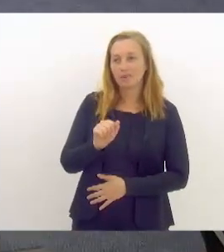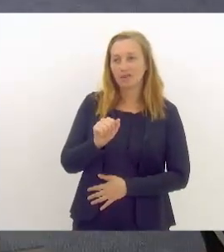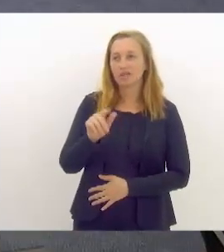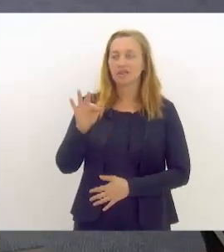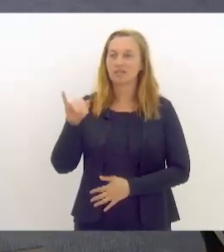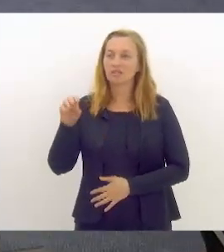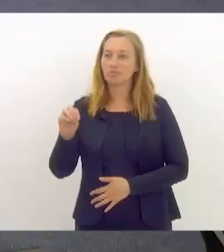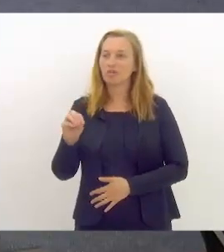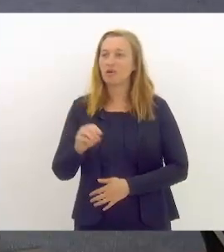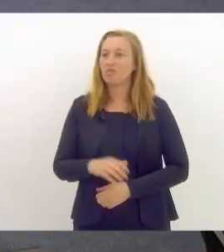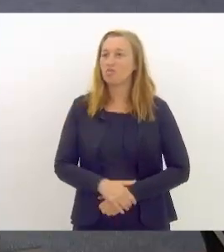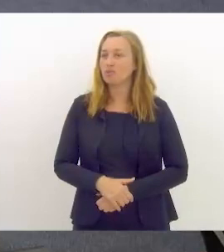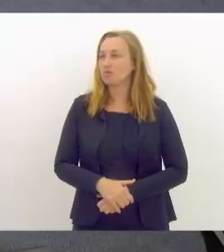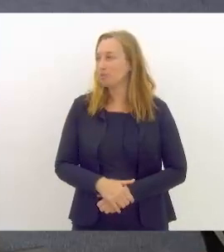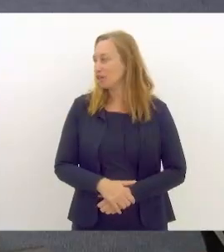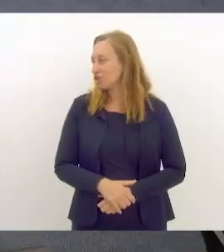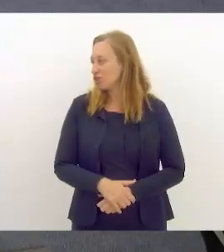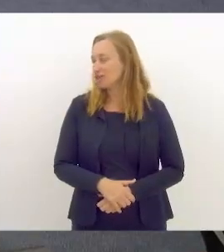e Fábio Queiroz